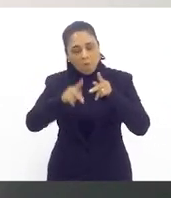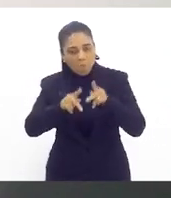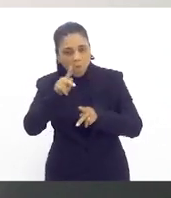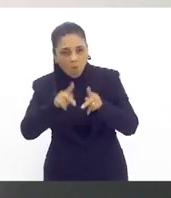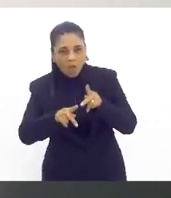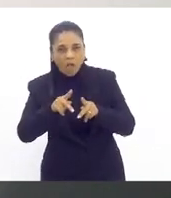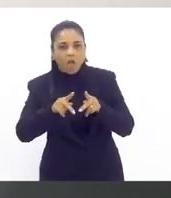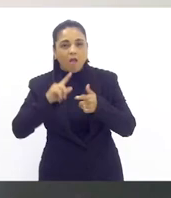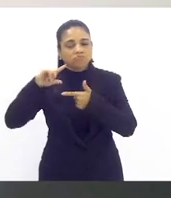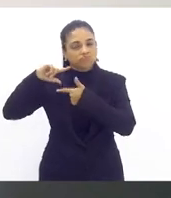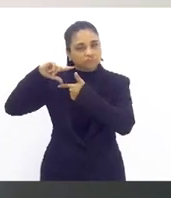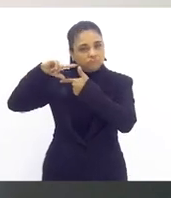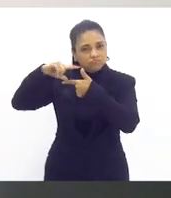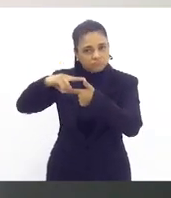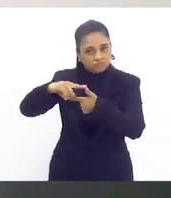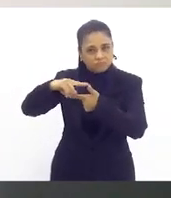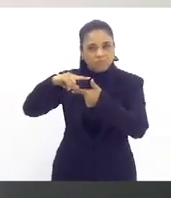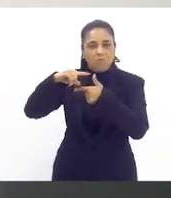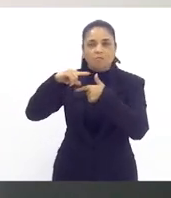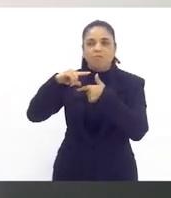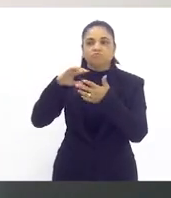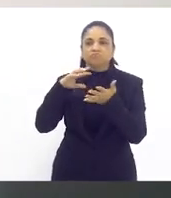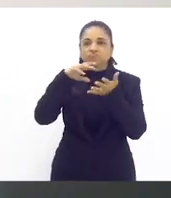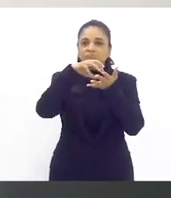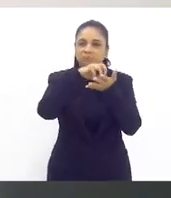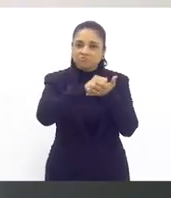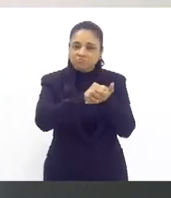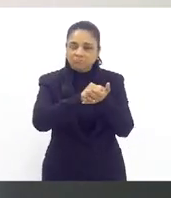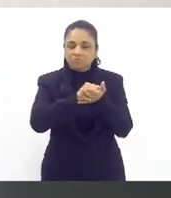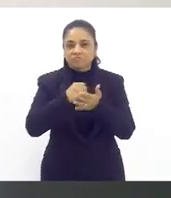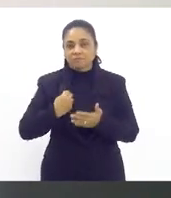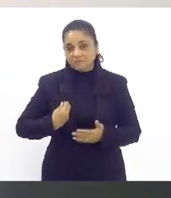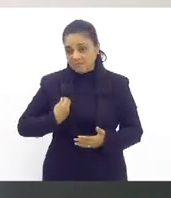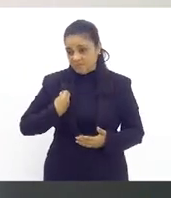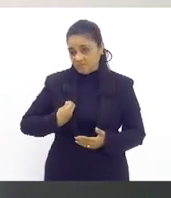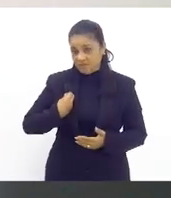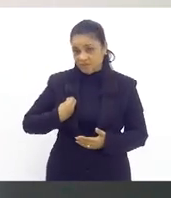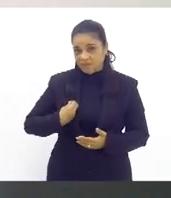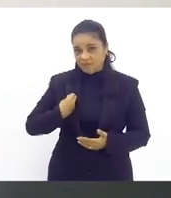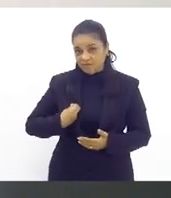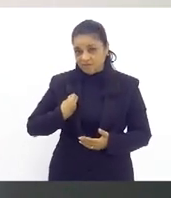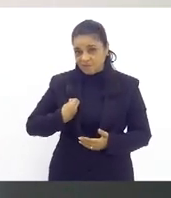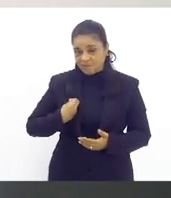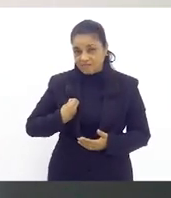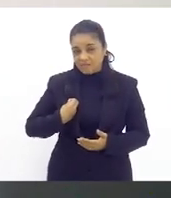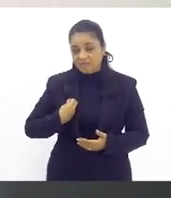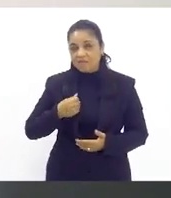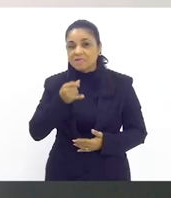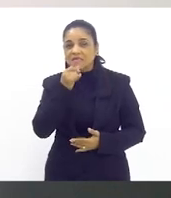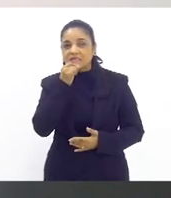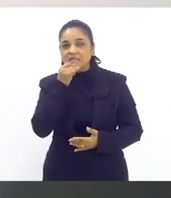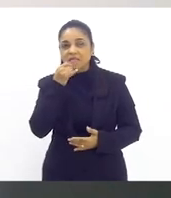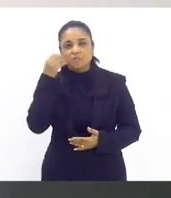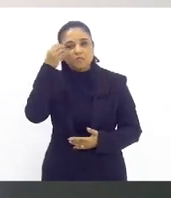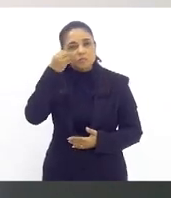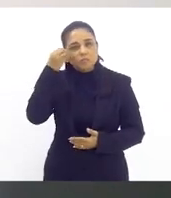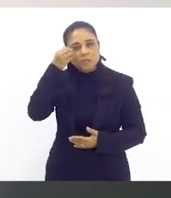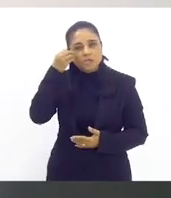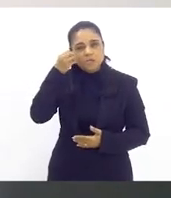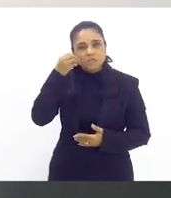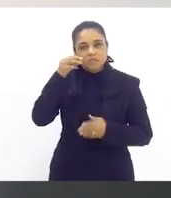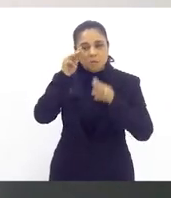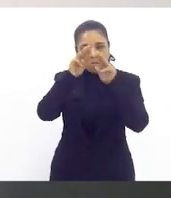tradicionais Esse reconhecimento de registro entre outras pessoas em vida faz muito sentido Por exemplo como experiências que é o museu da pessoa